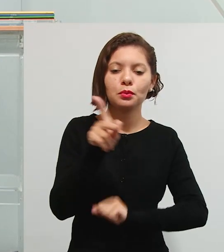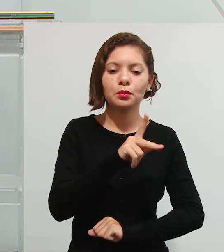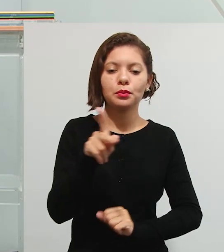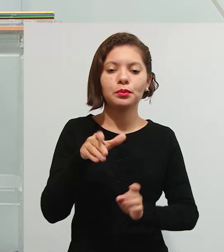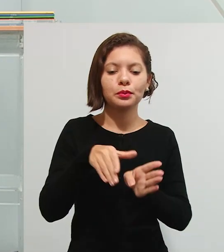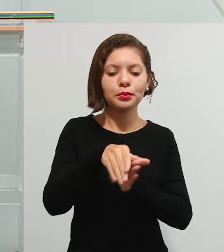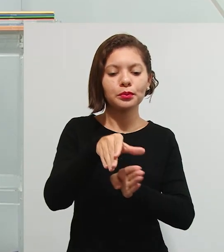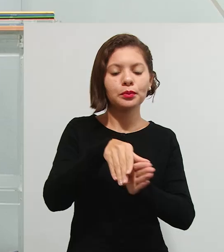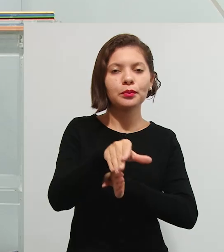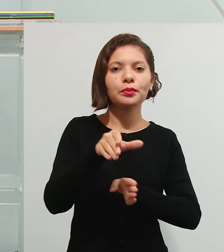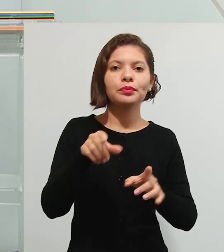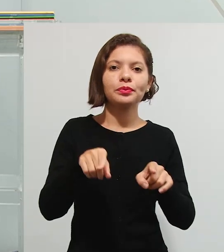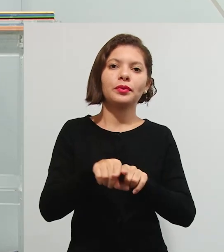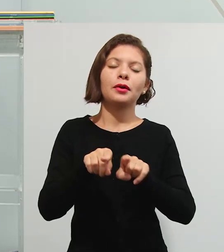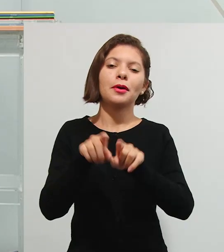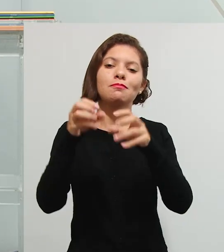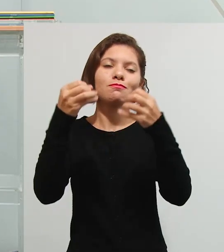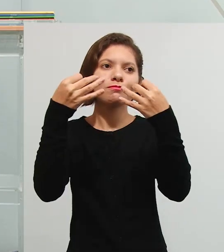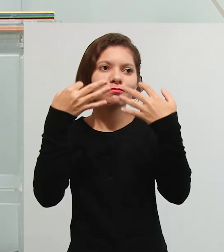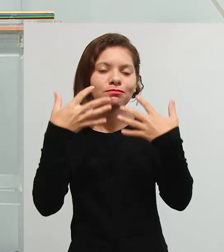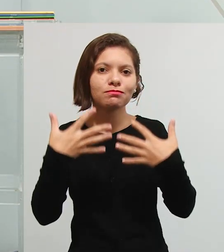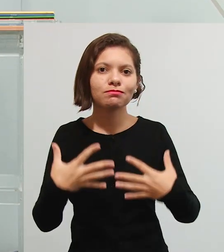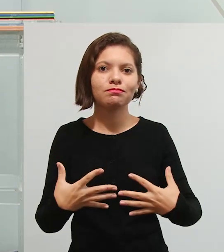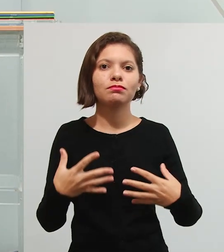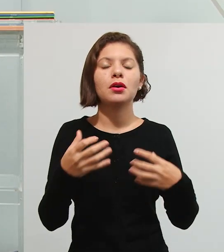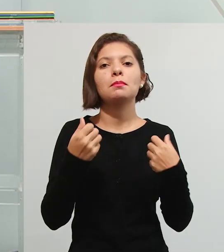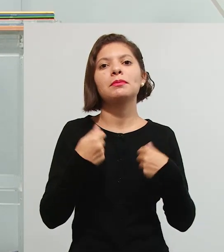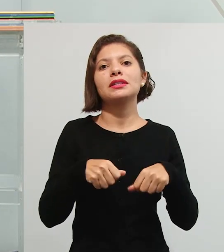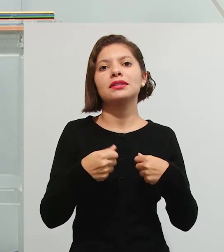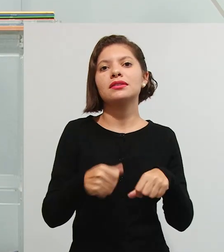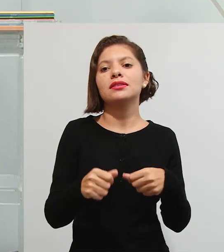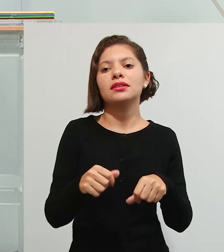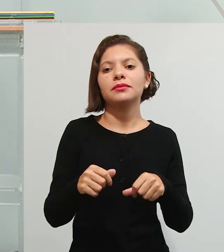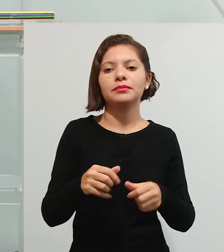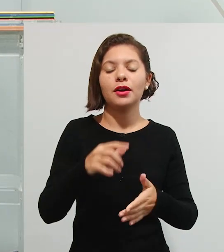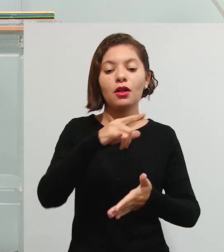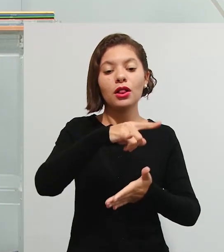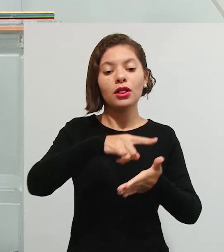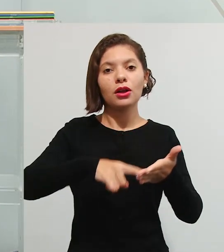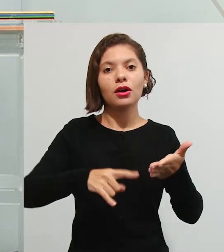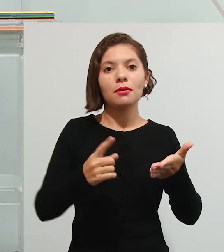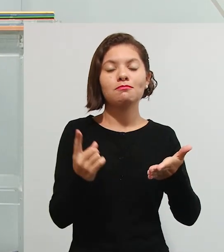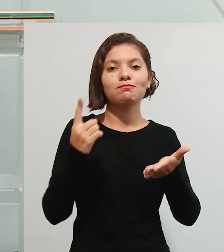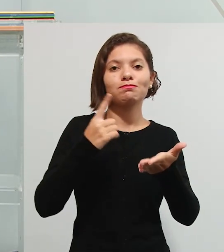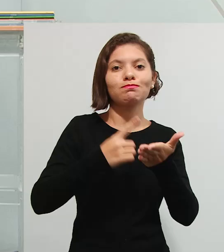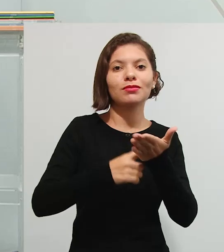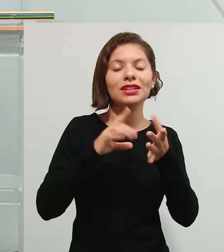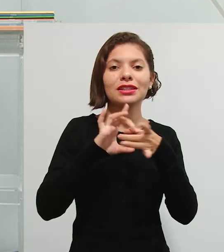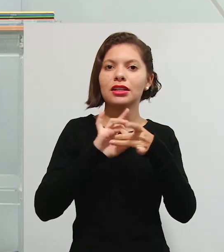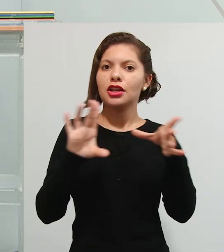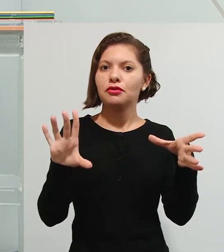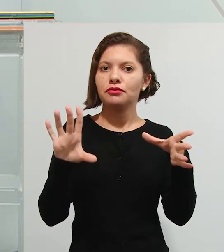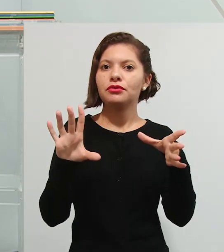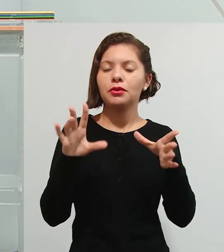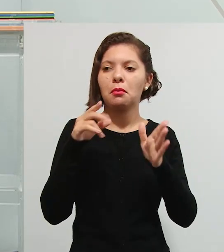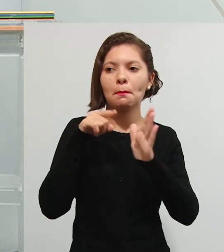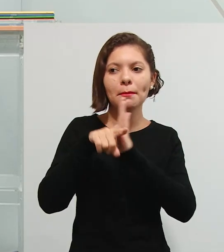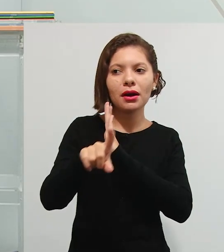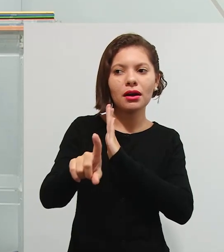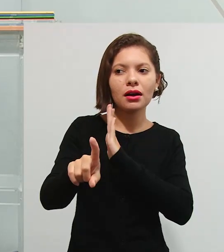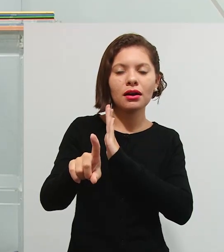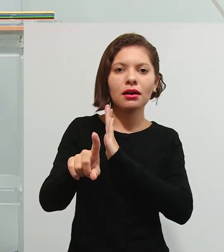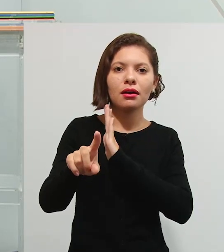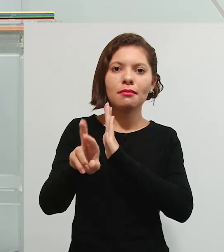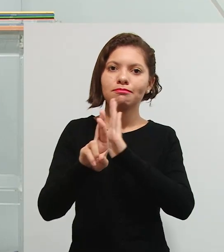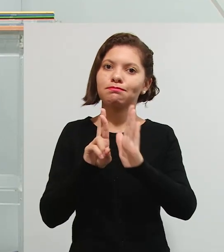e muito bem esclarecido. Por isso que o termo de consentimento é termo de consentimento livre e